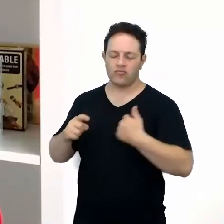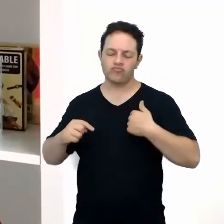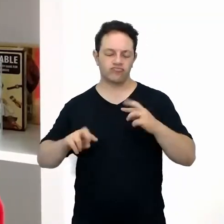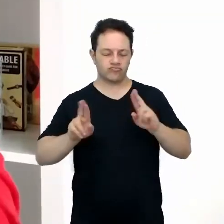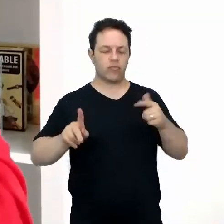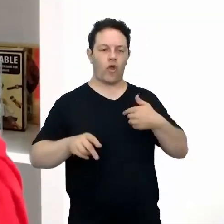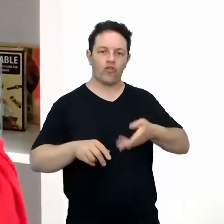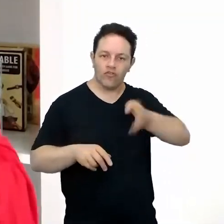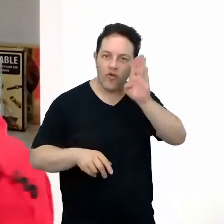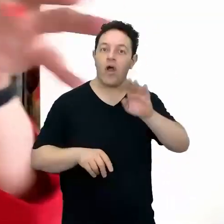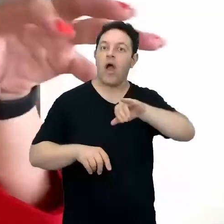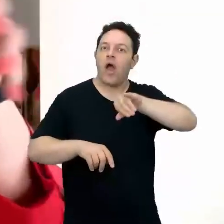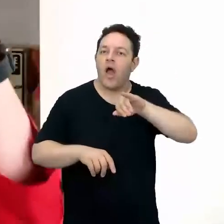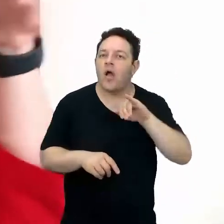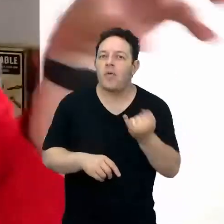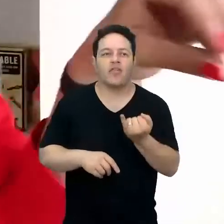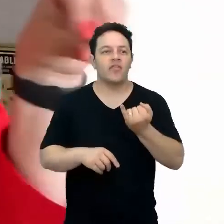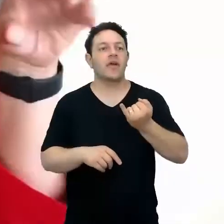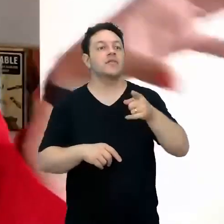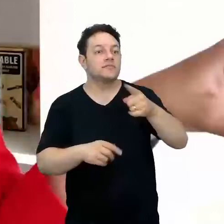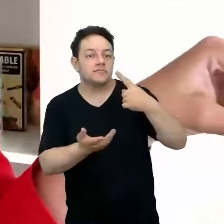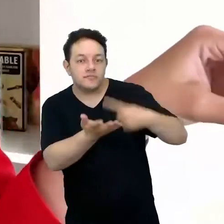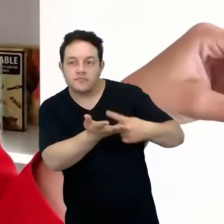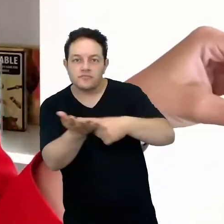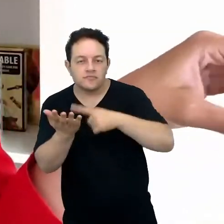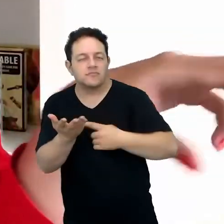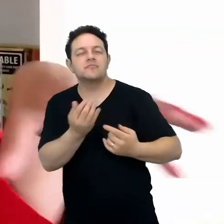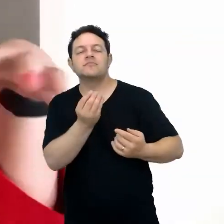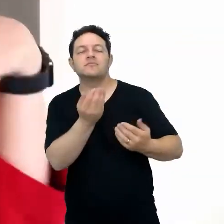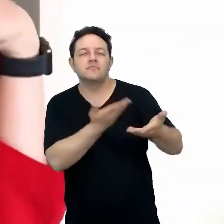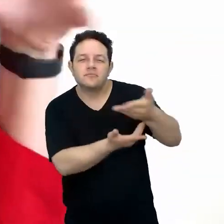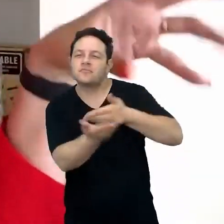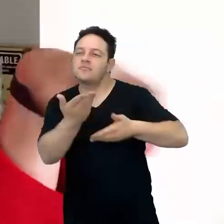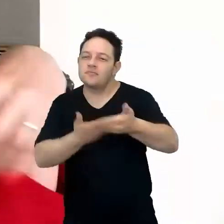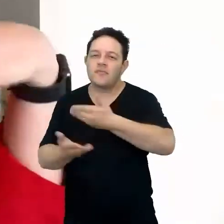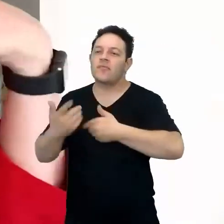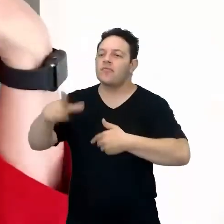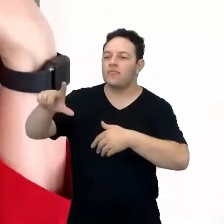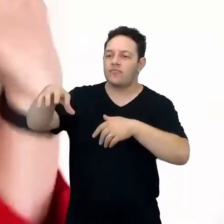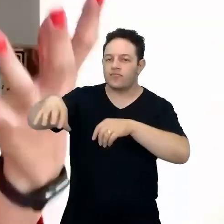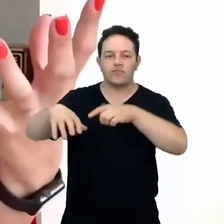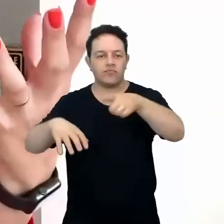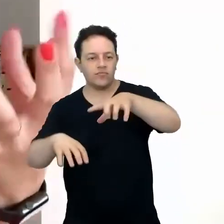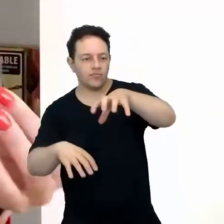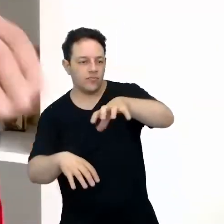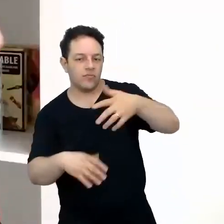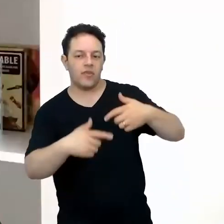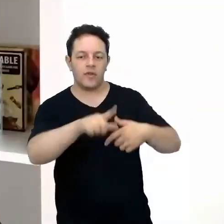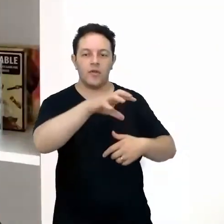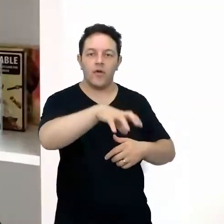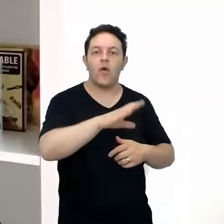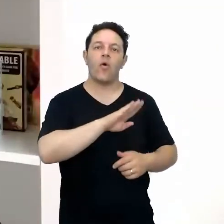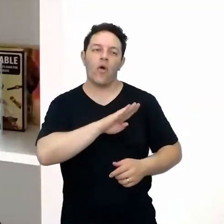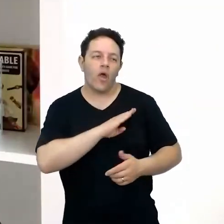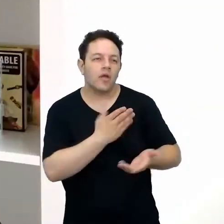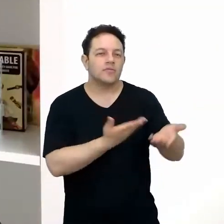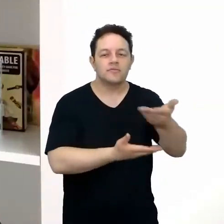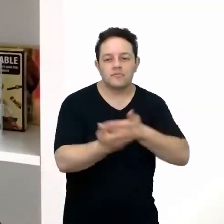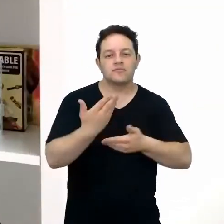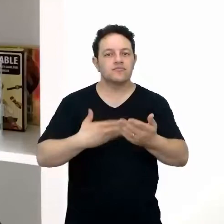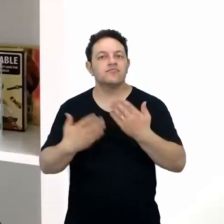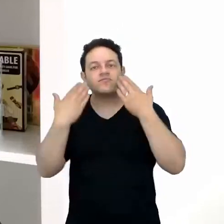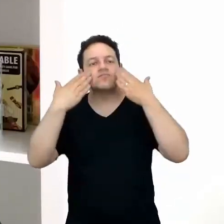espaços vazios, tenha oportunidade de integração com outras áreas, tenha oportunidade de integração com outros colegas, vai lá, dá a